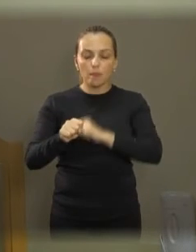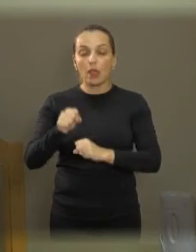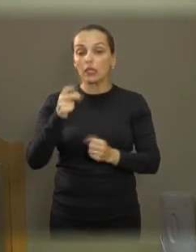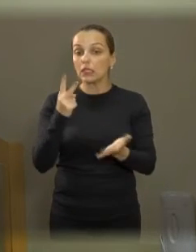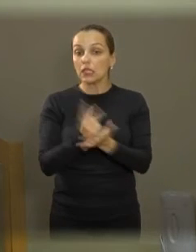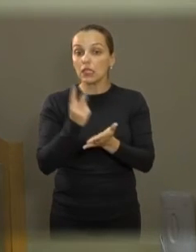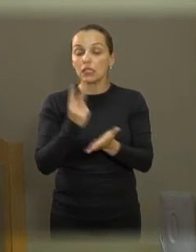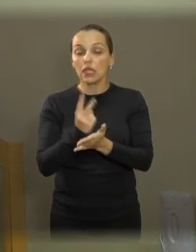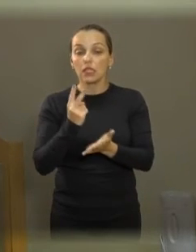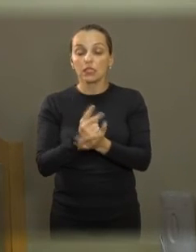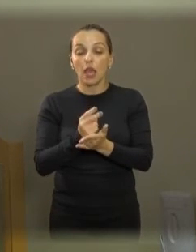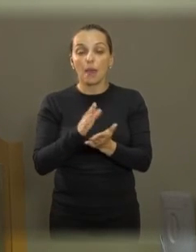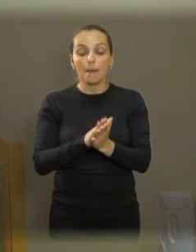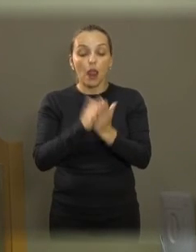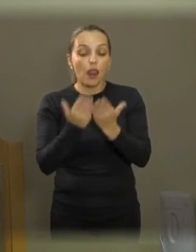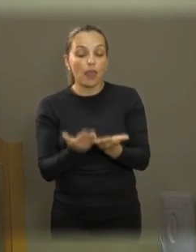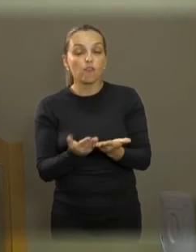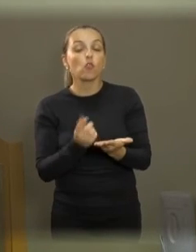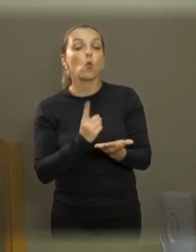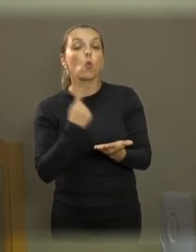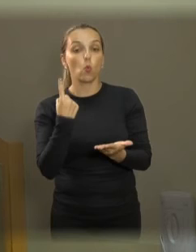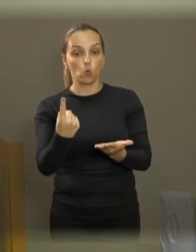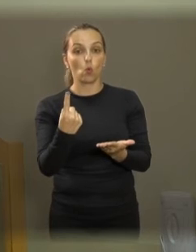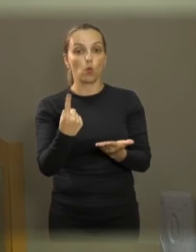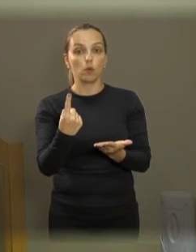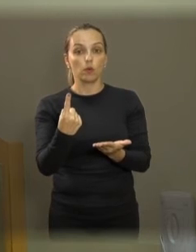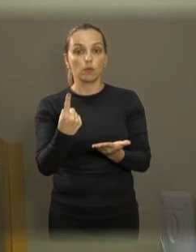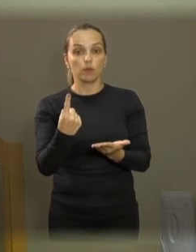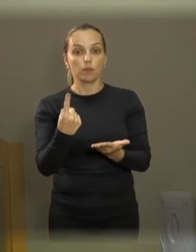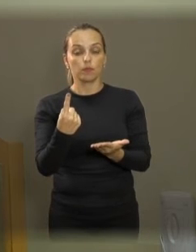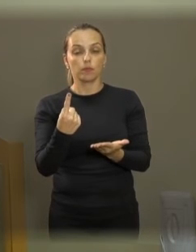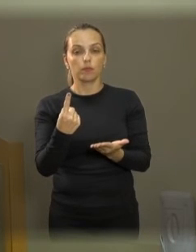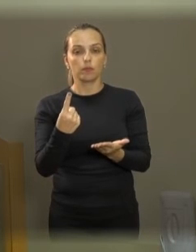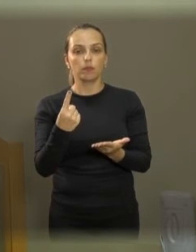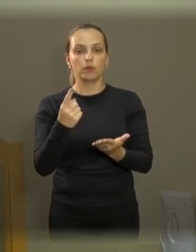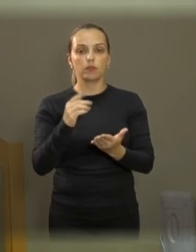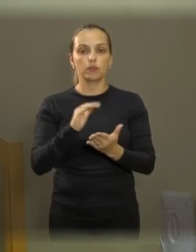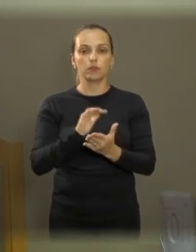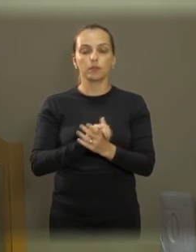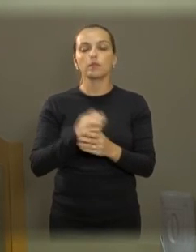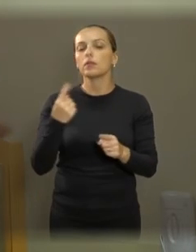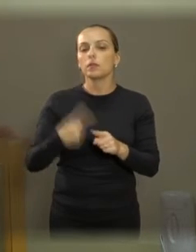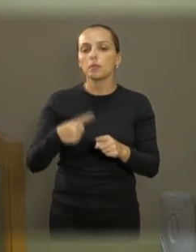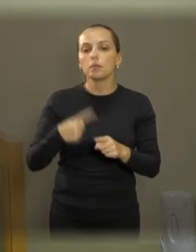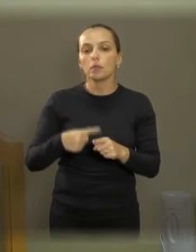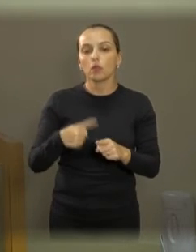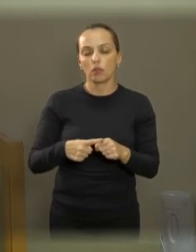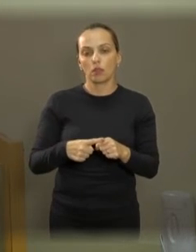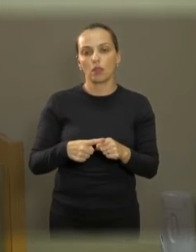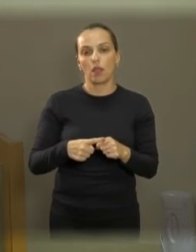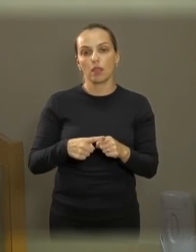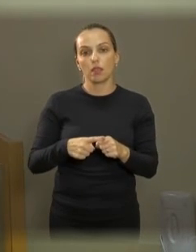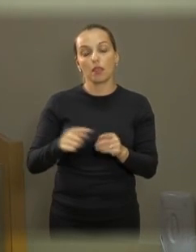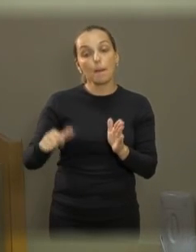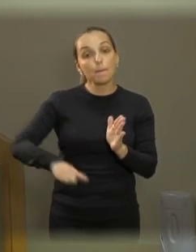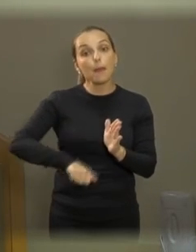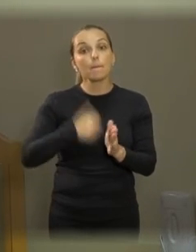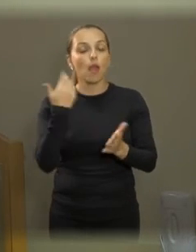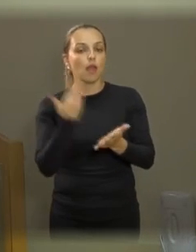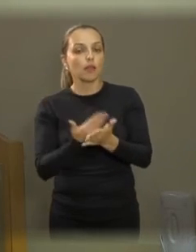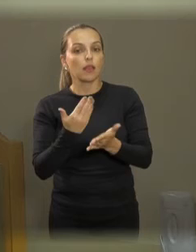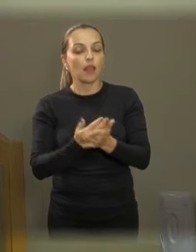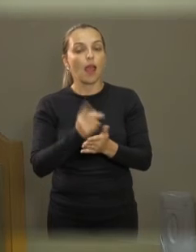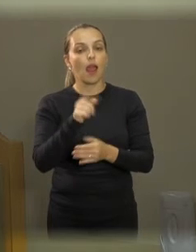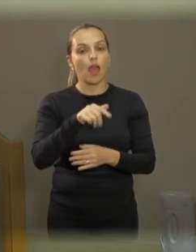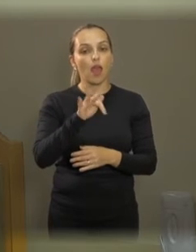um livro de farmacotécnica. Por que farmacotécnica? Porque a primeira aula que eu tive de